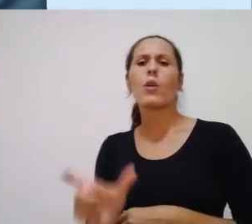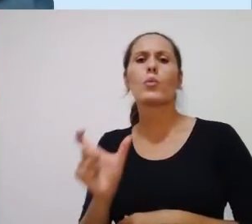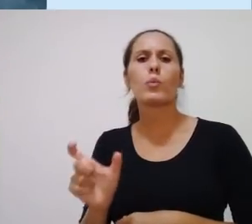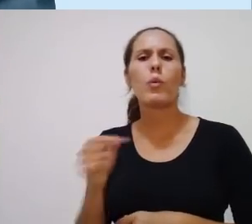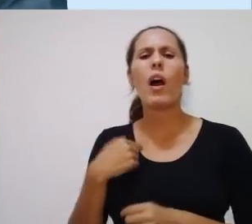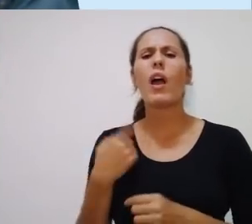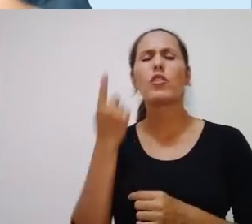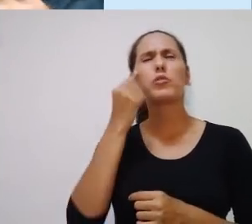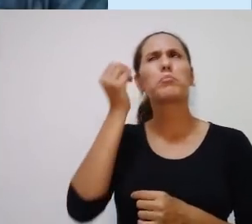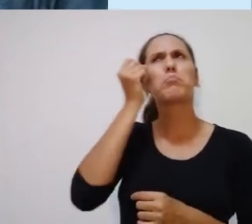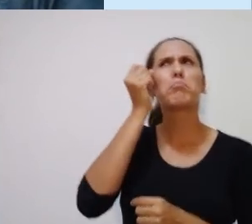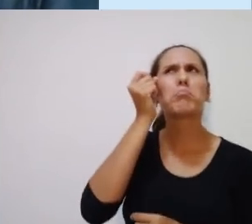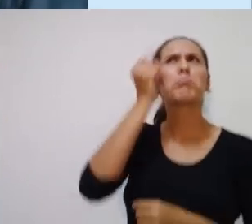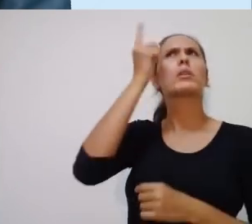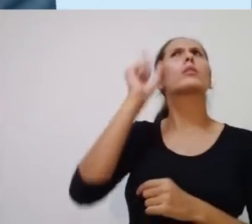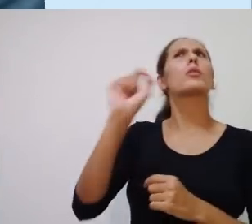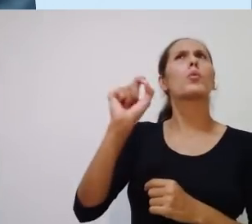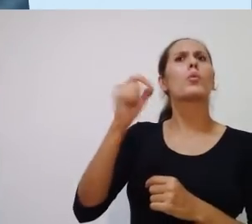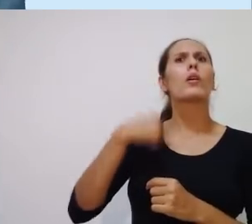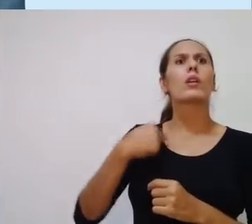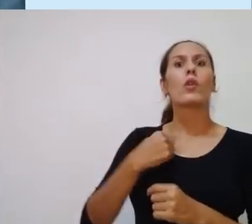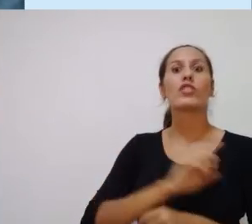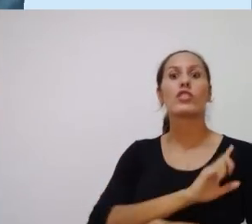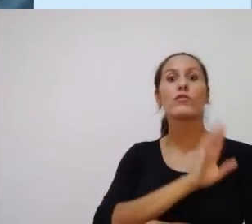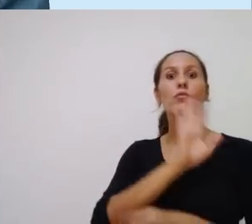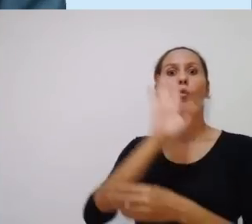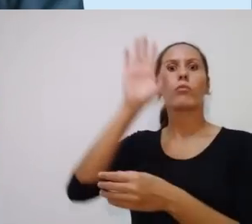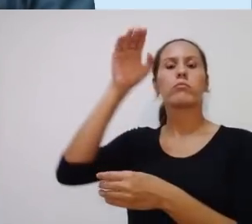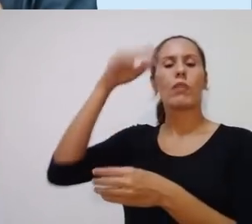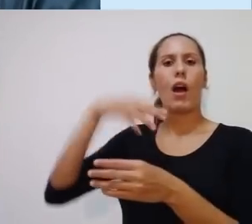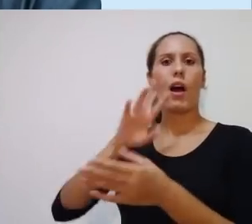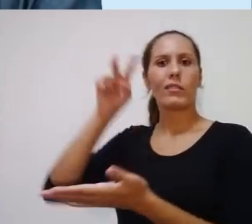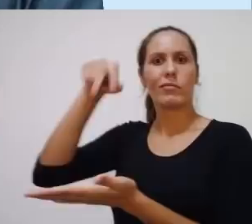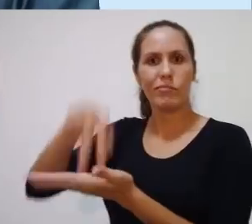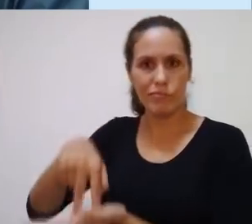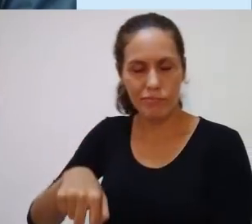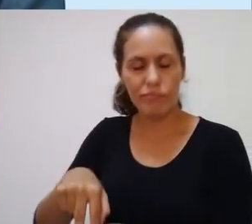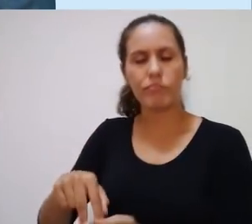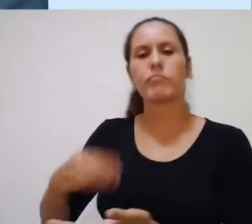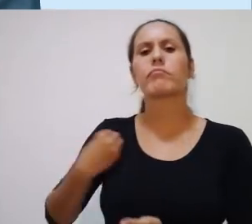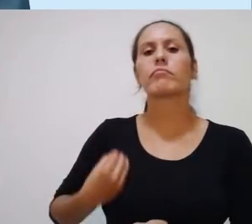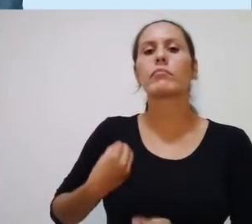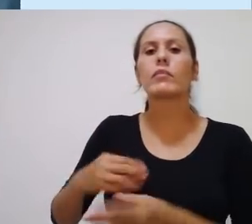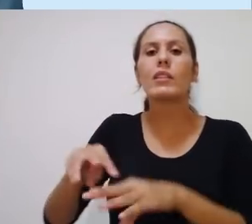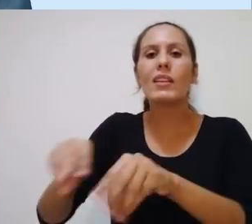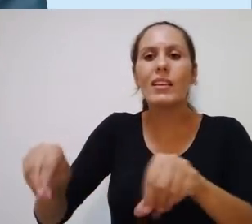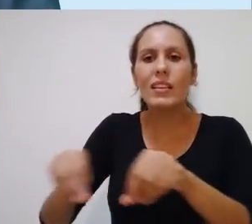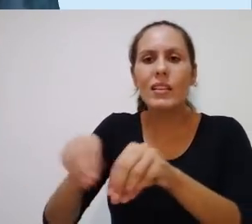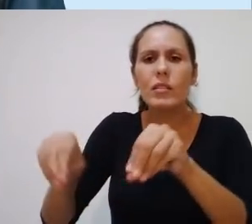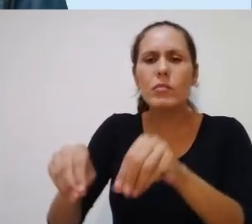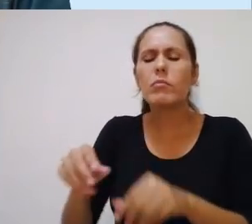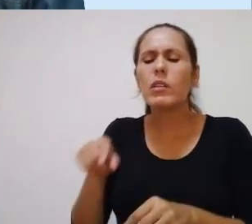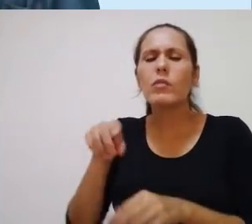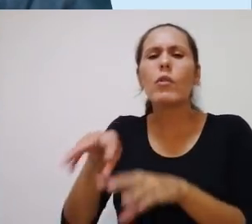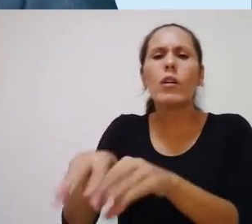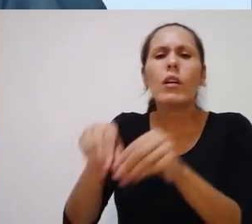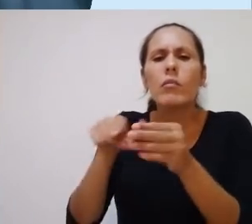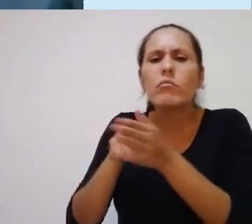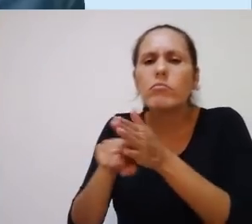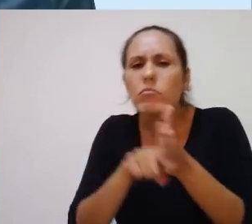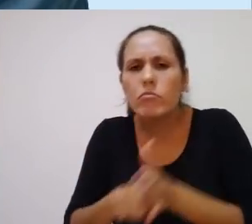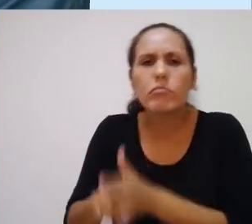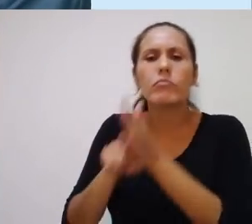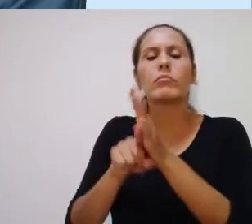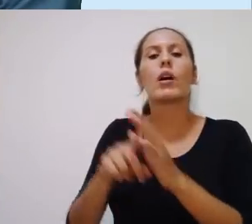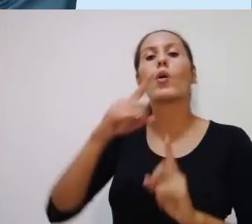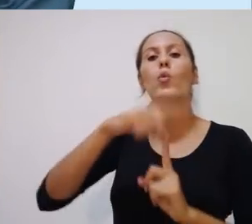município e pegar amostras de terra para fazer a medição da quantidade de radiação natural que é emitida nesse determinado